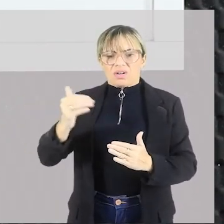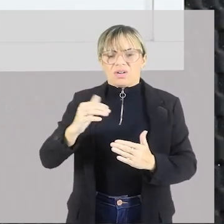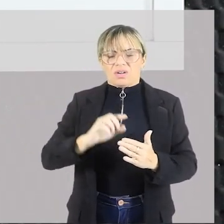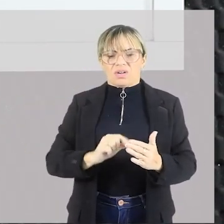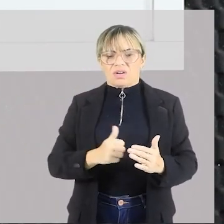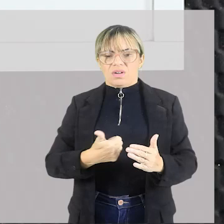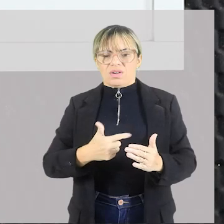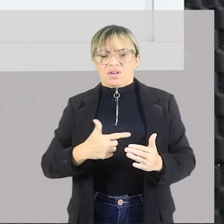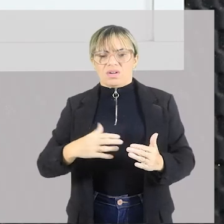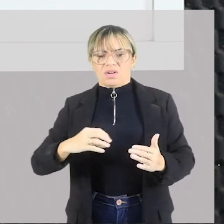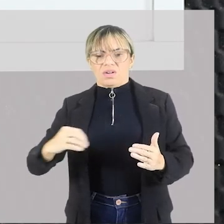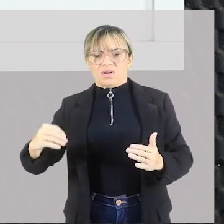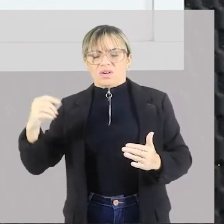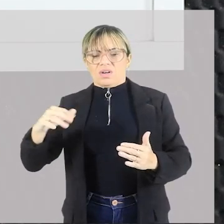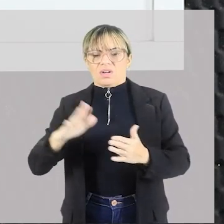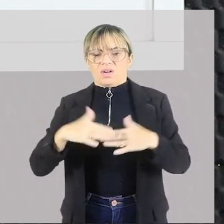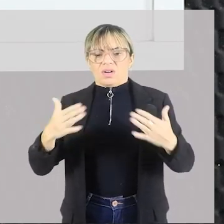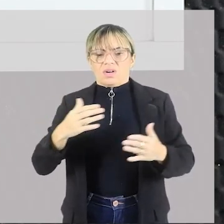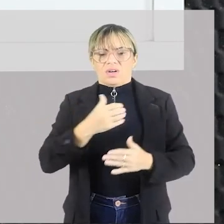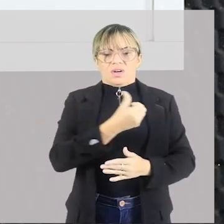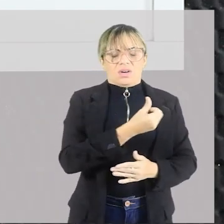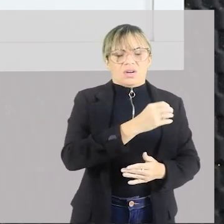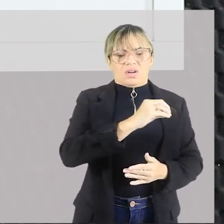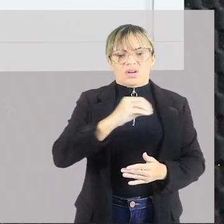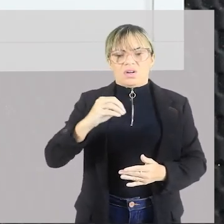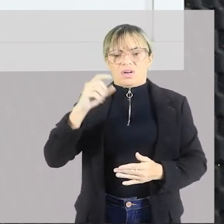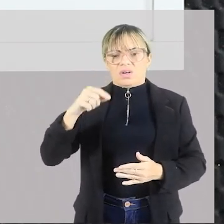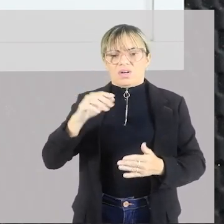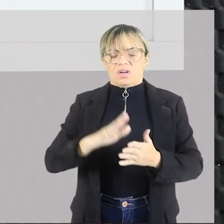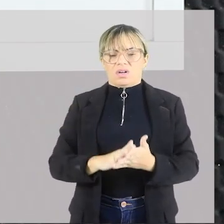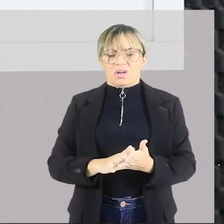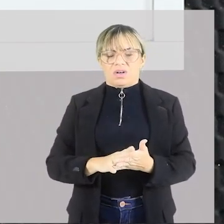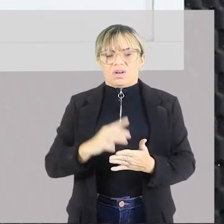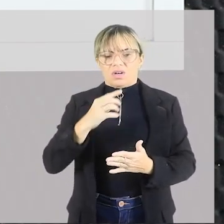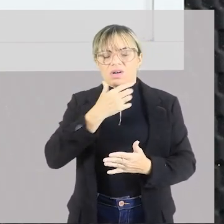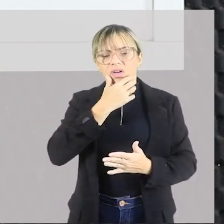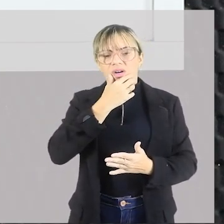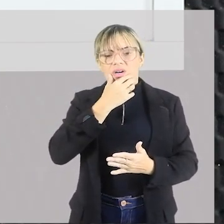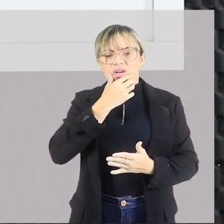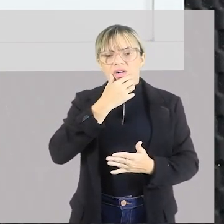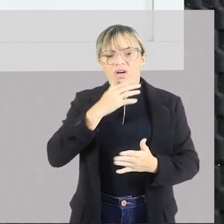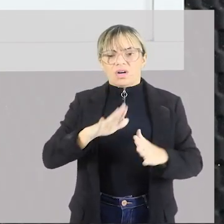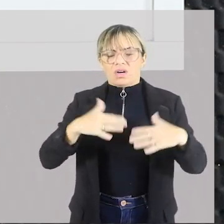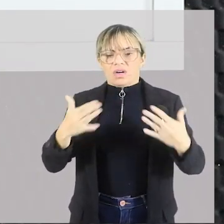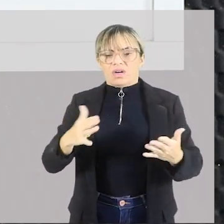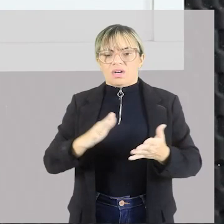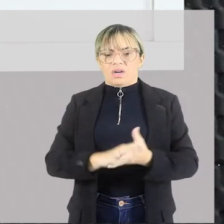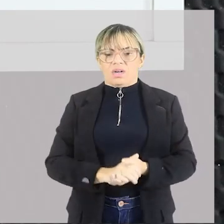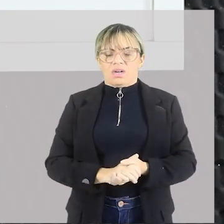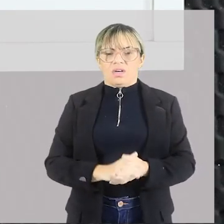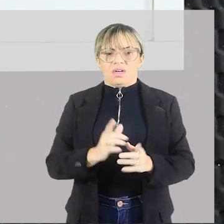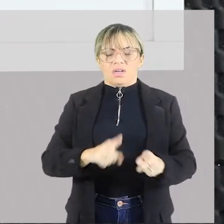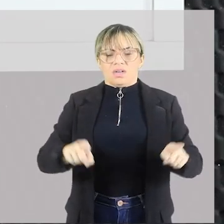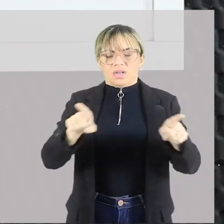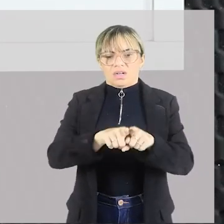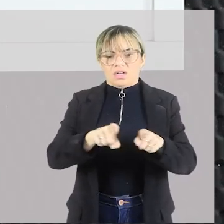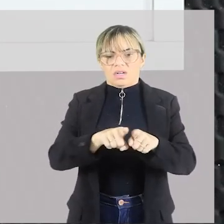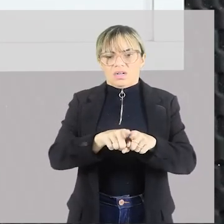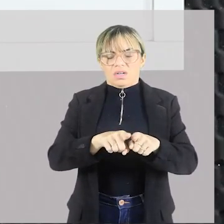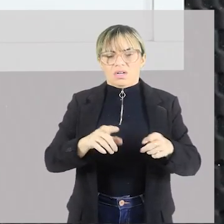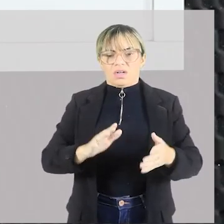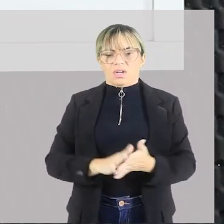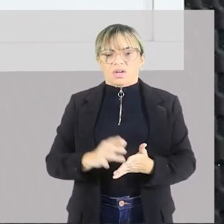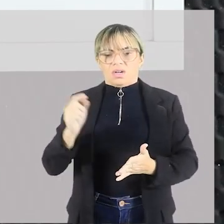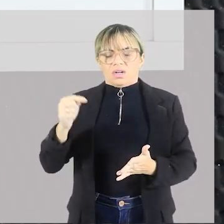600 falam inglês pode estar aqui o cara que fala inglês e que e que fala francês também quando ele fala que o cara eh fala